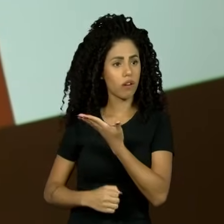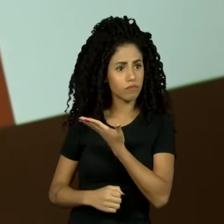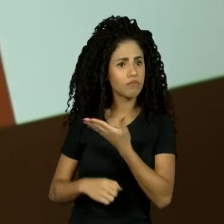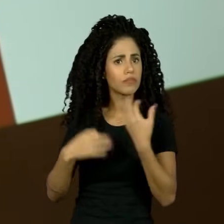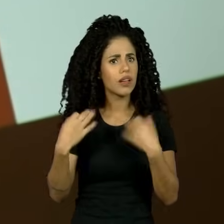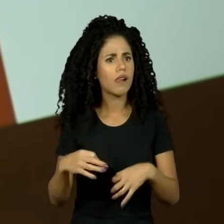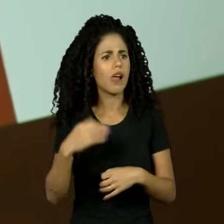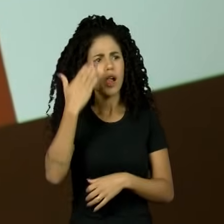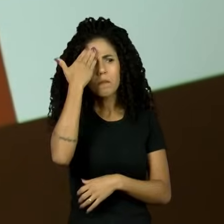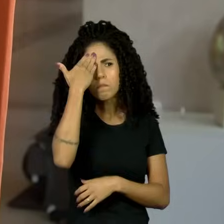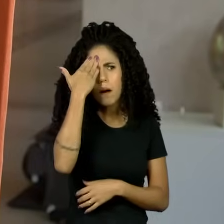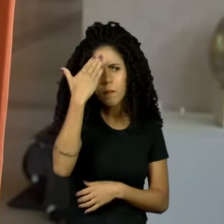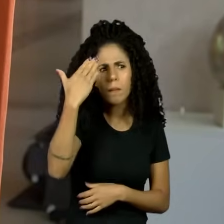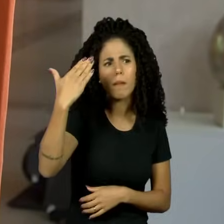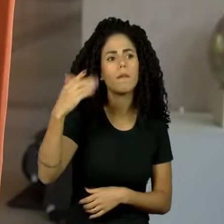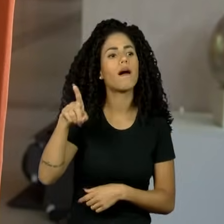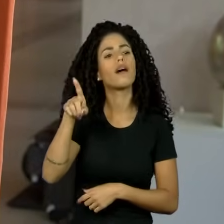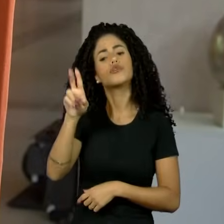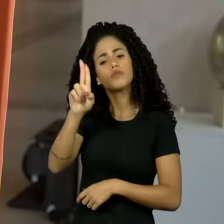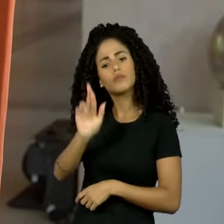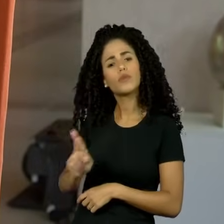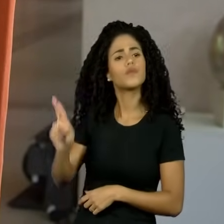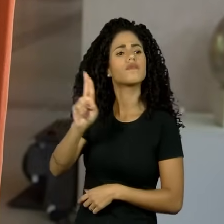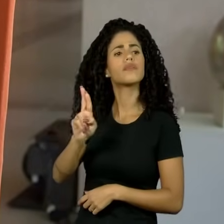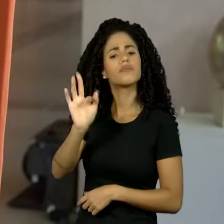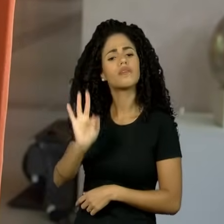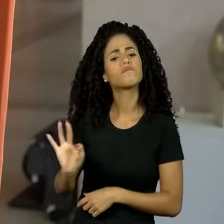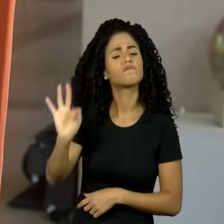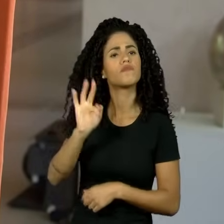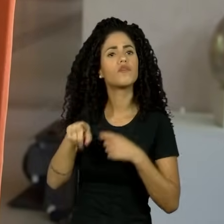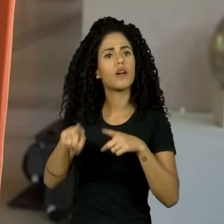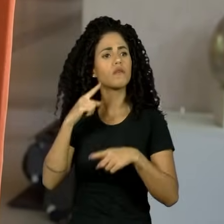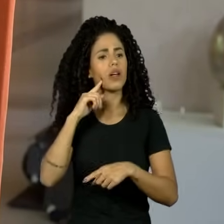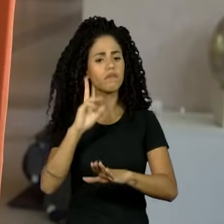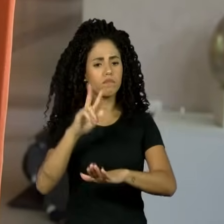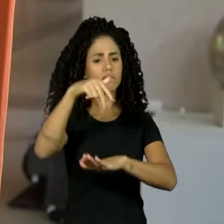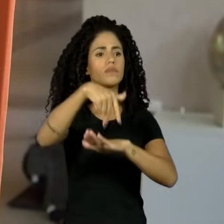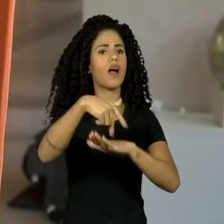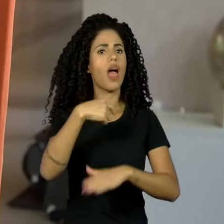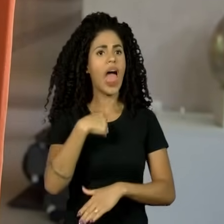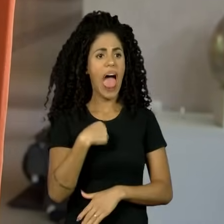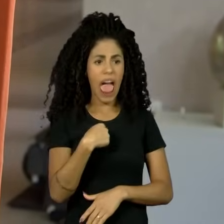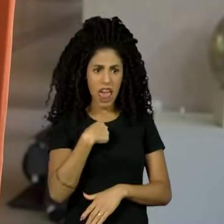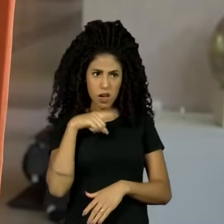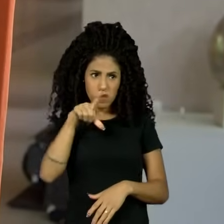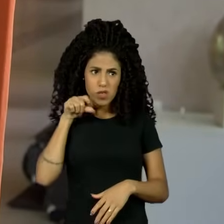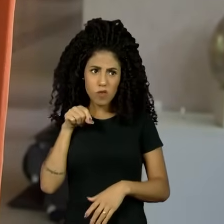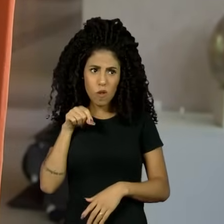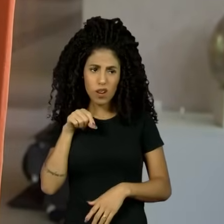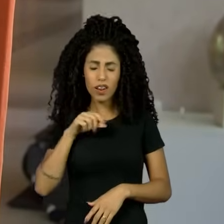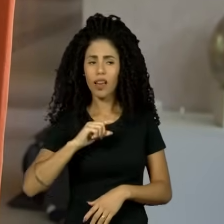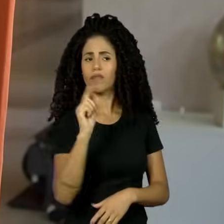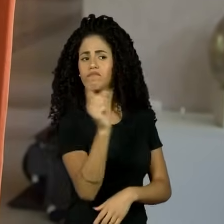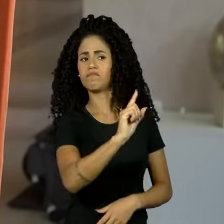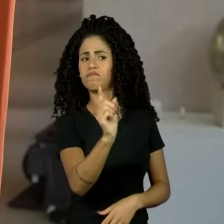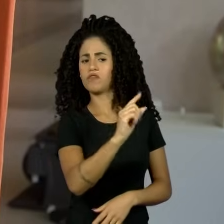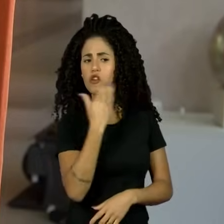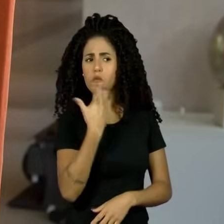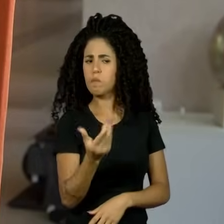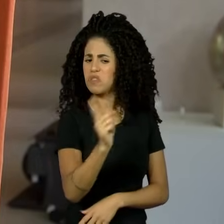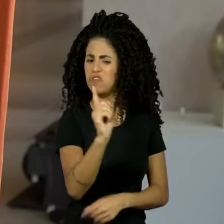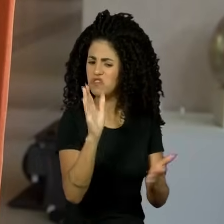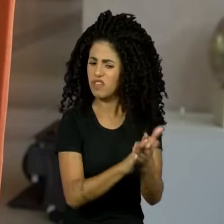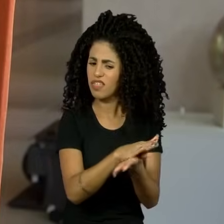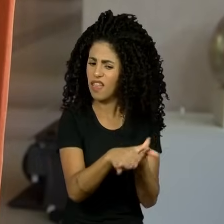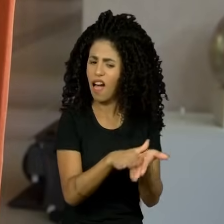uma grande universidade, a universidade está me colocando num lugar que não fui eu quem procurou, quem pediu, foi